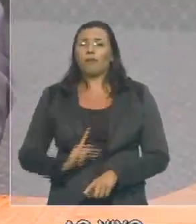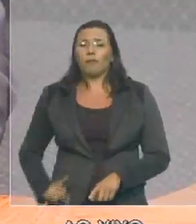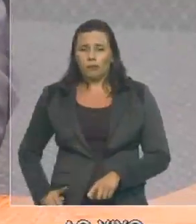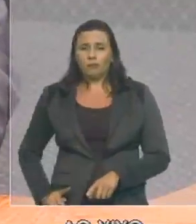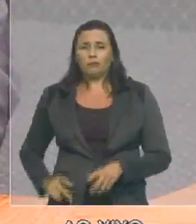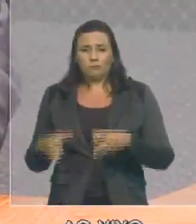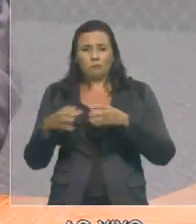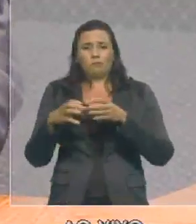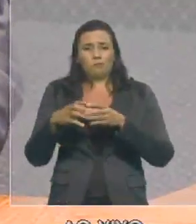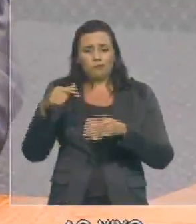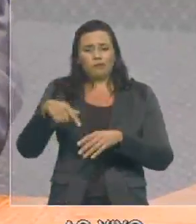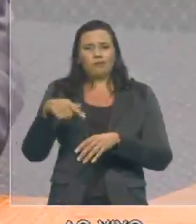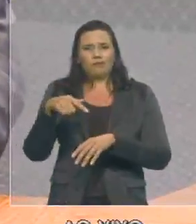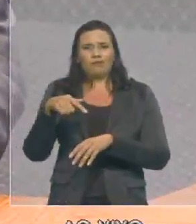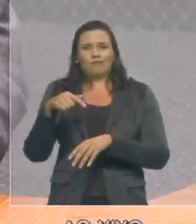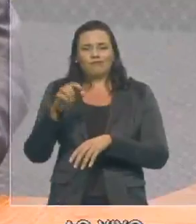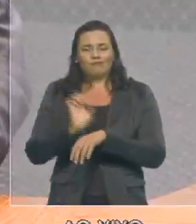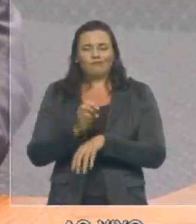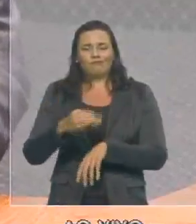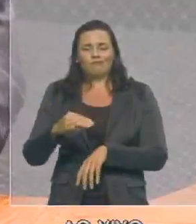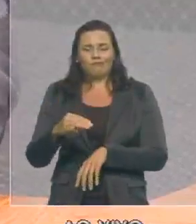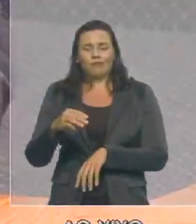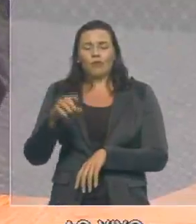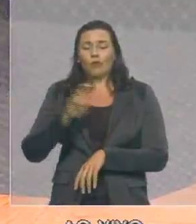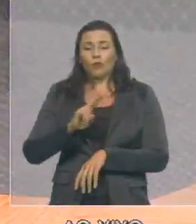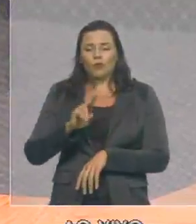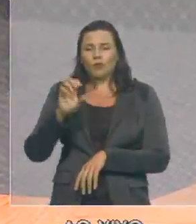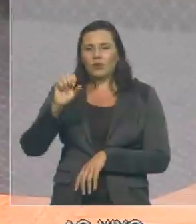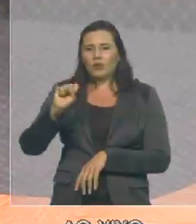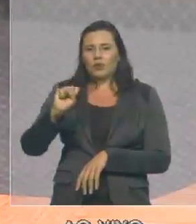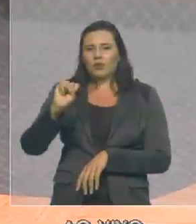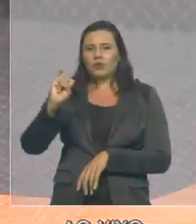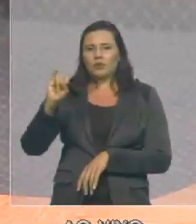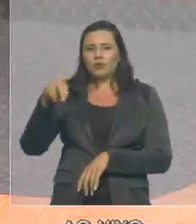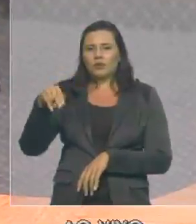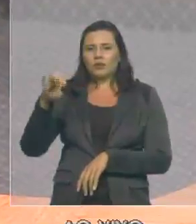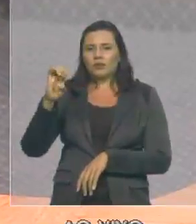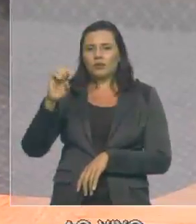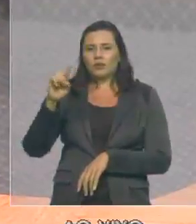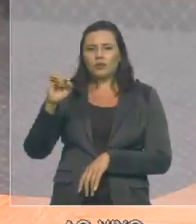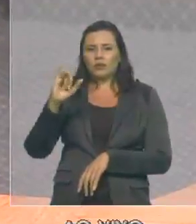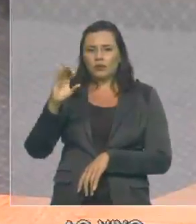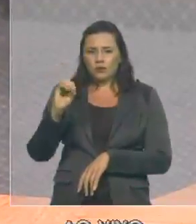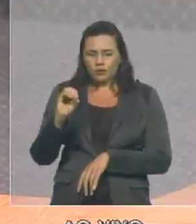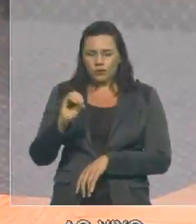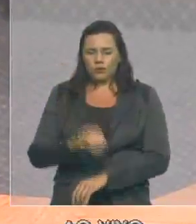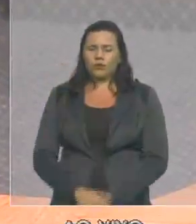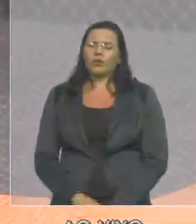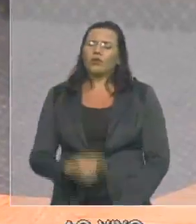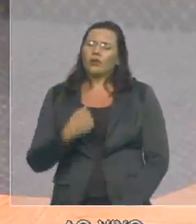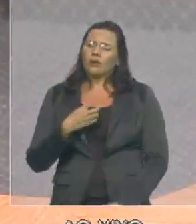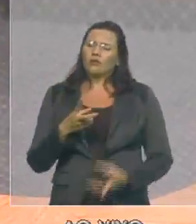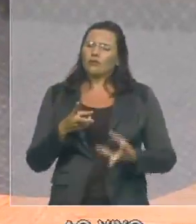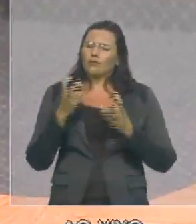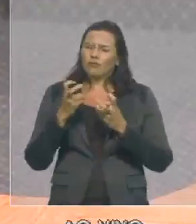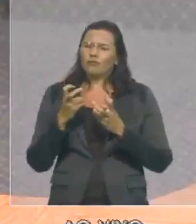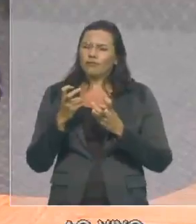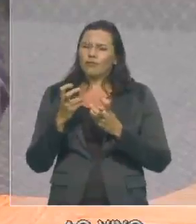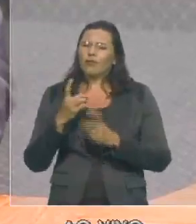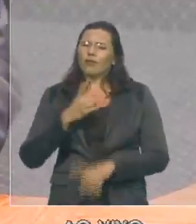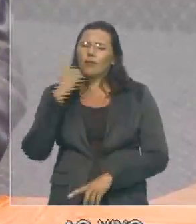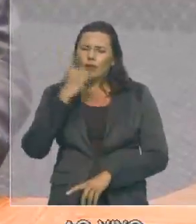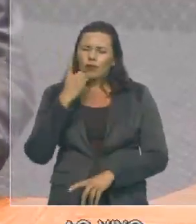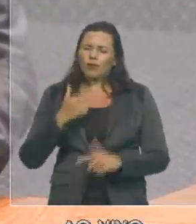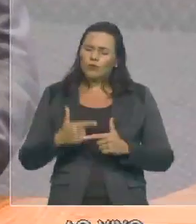estamos vendo, a cada dia, parlamentares se realmente devotando, se dedicando a esse tema tão importante